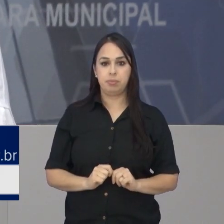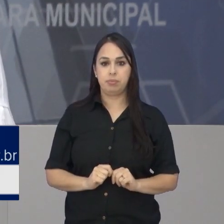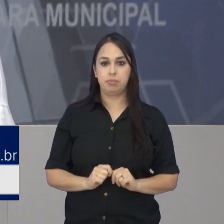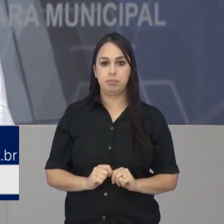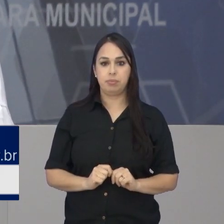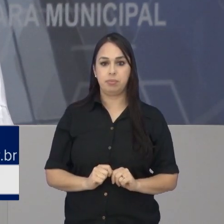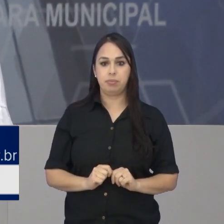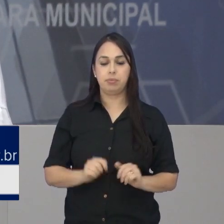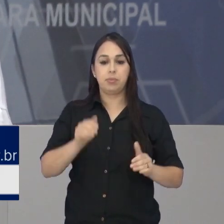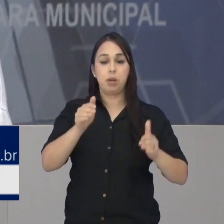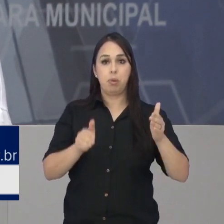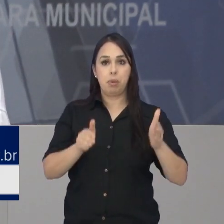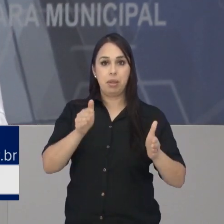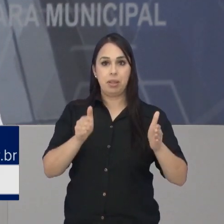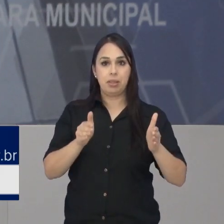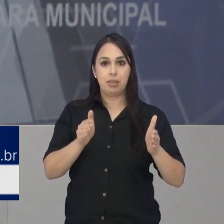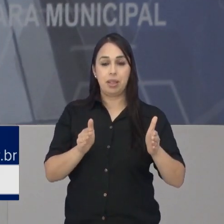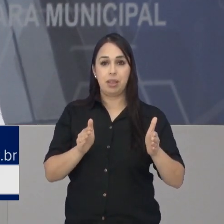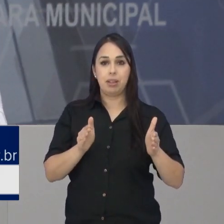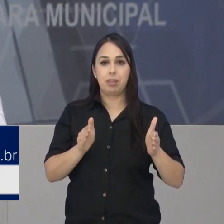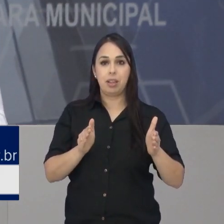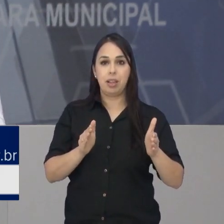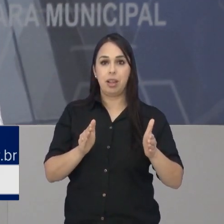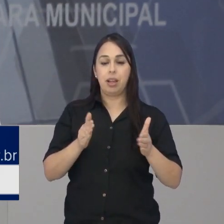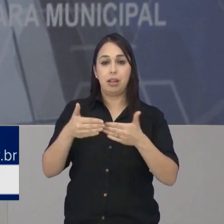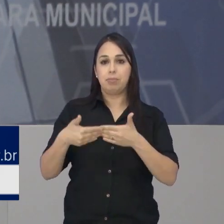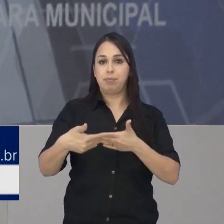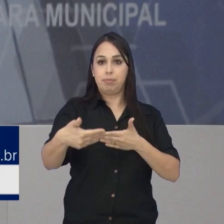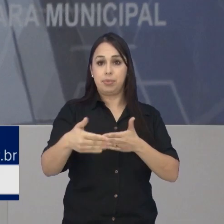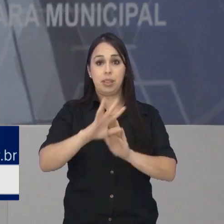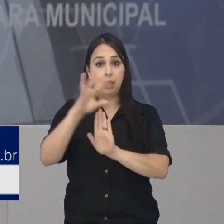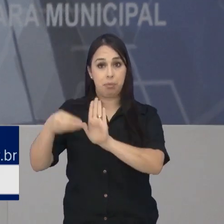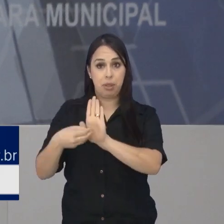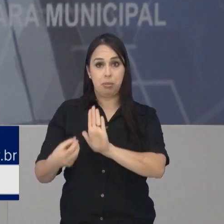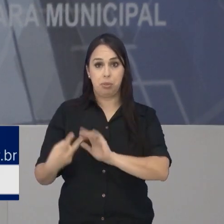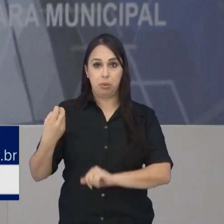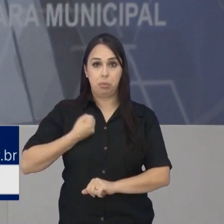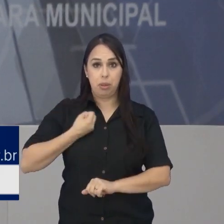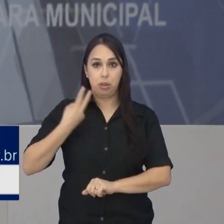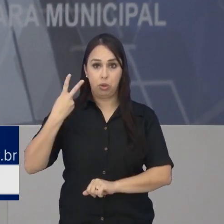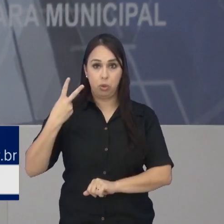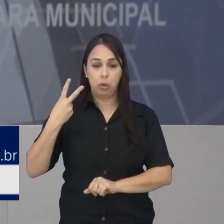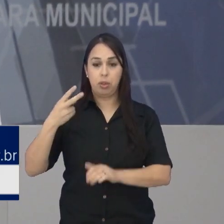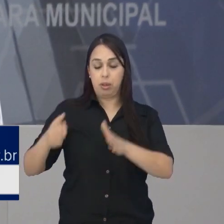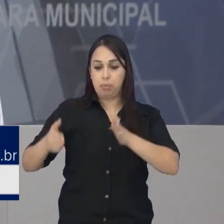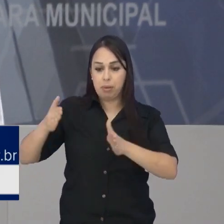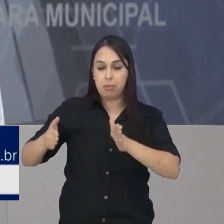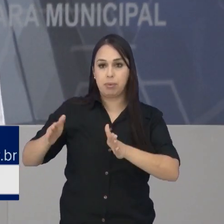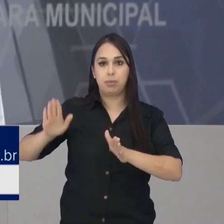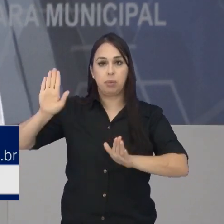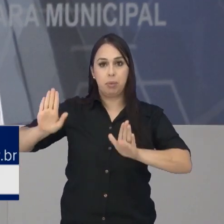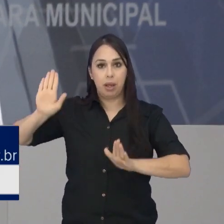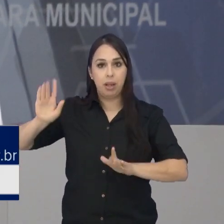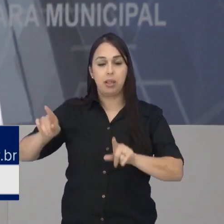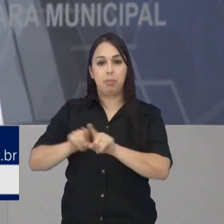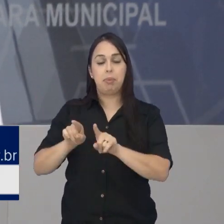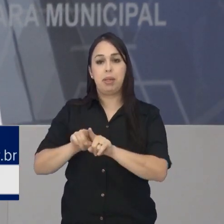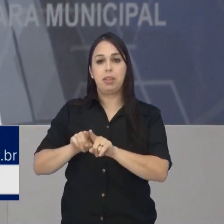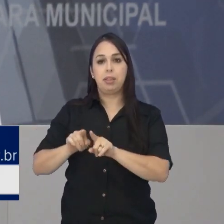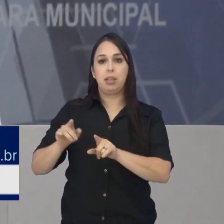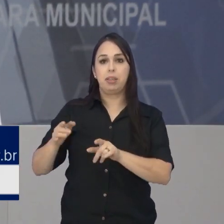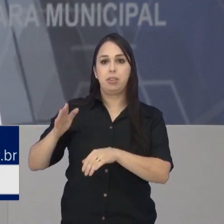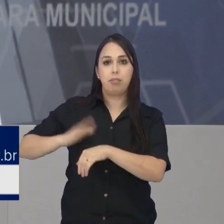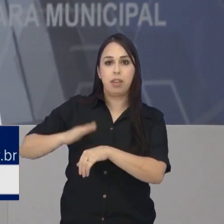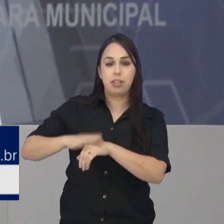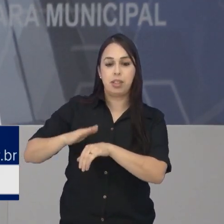ser limitado, enquanto que no caso da emenda número 2, tanto a extensão do mandato quanto a realização ou não da